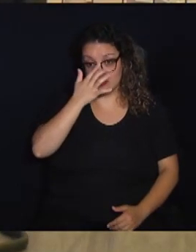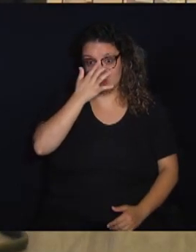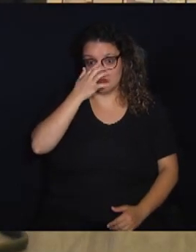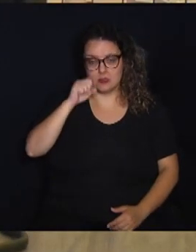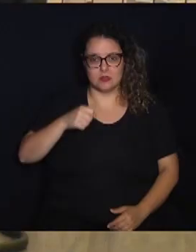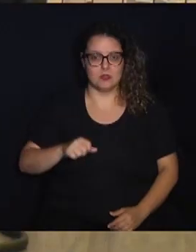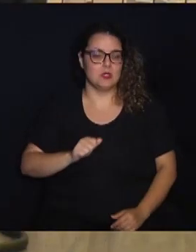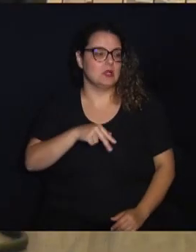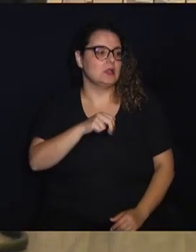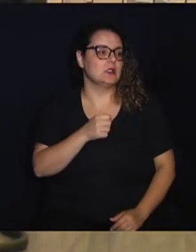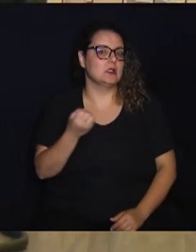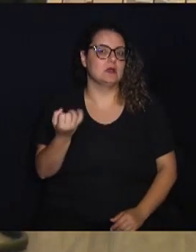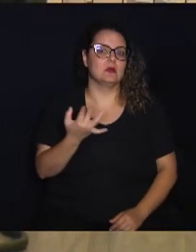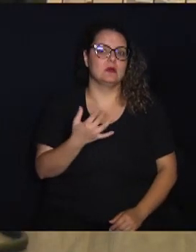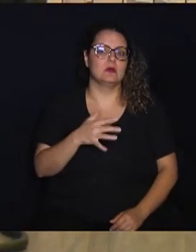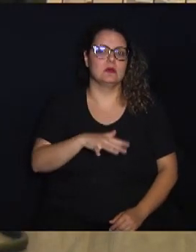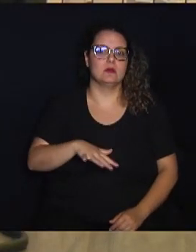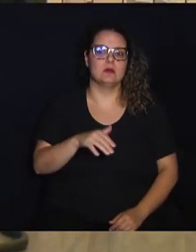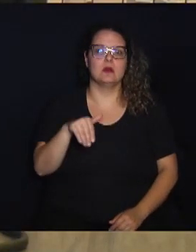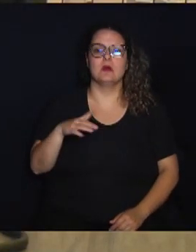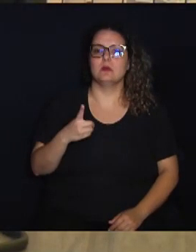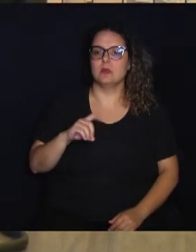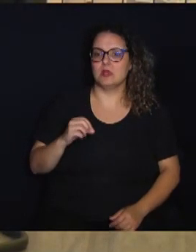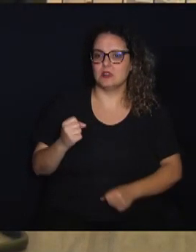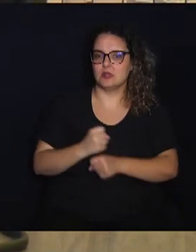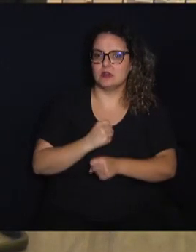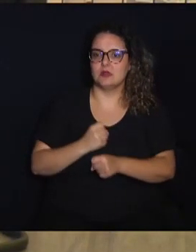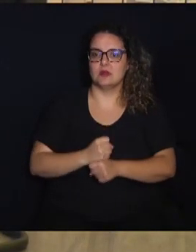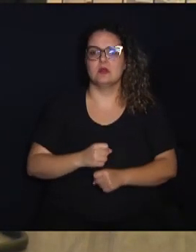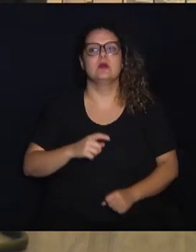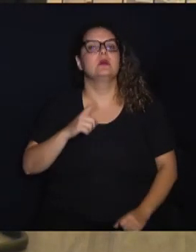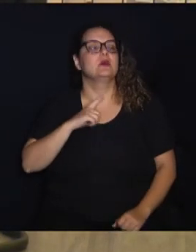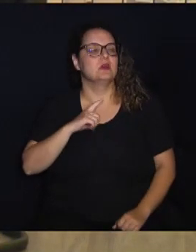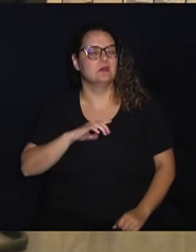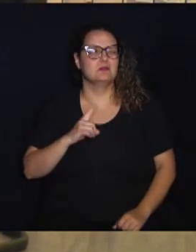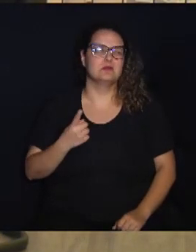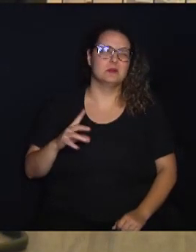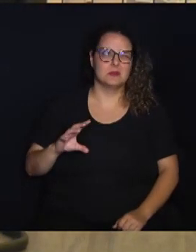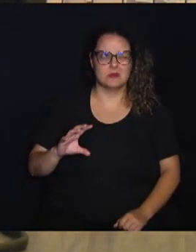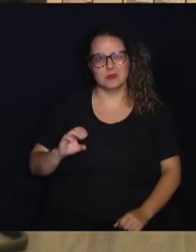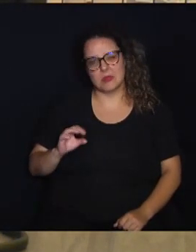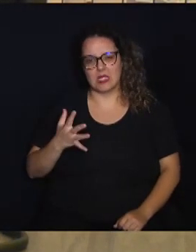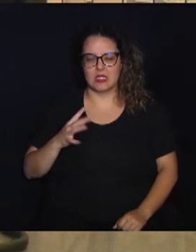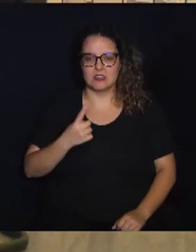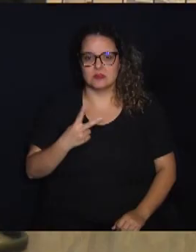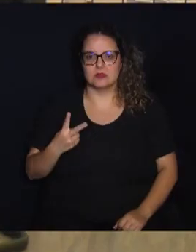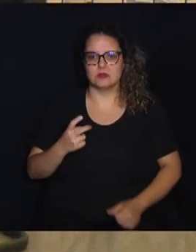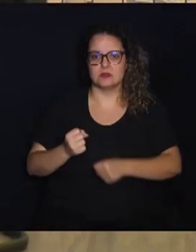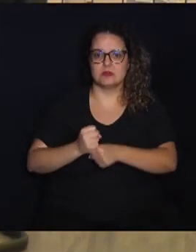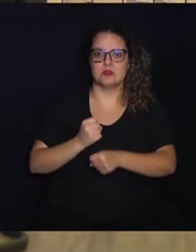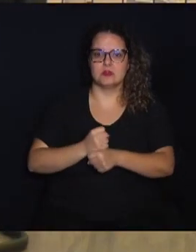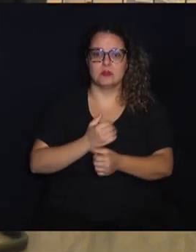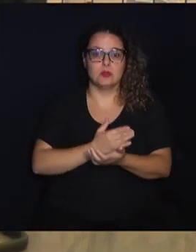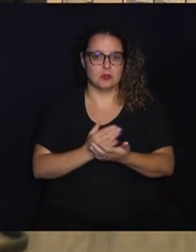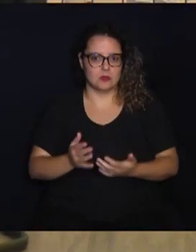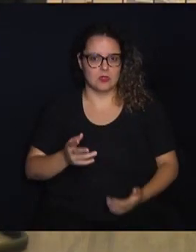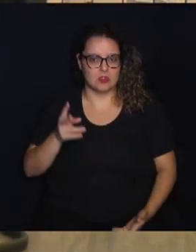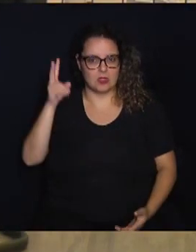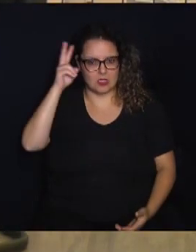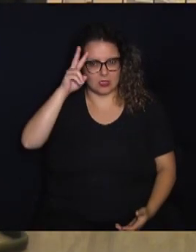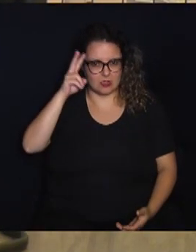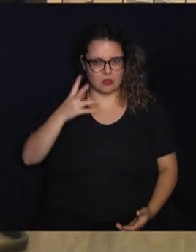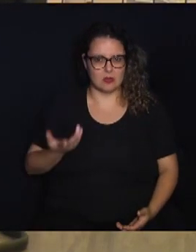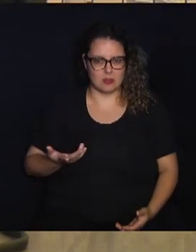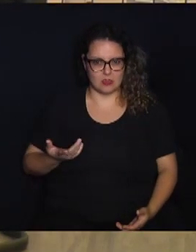na área? Nossa, mais de 10 anos. E você, Eu Marcelo? também estou há 10, 12 anos já. No começo, eu lembro que as pessoas falavam muito